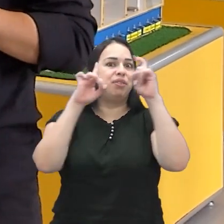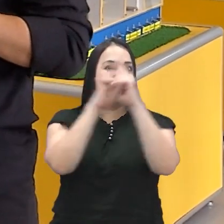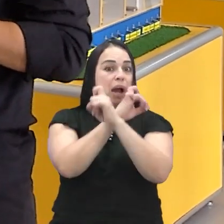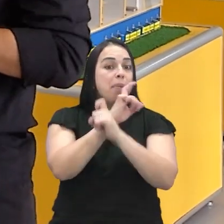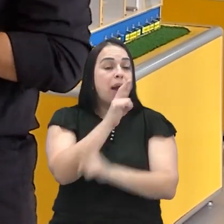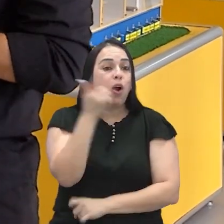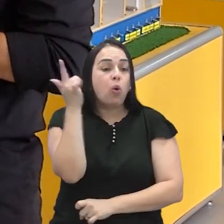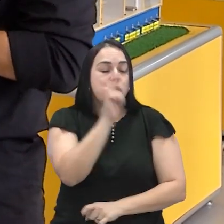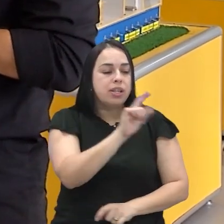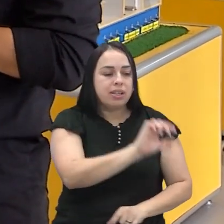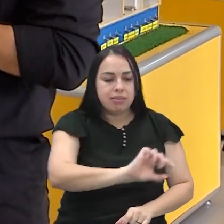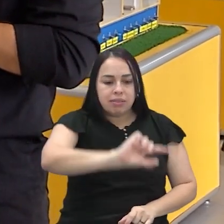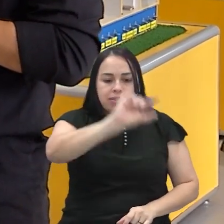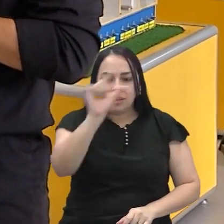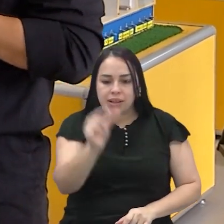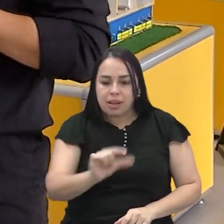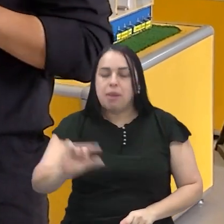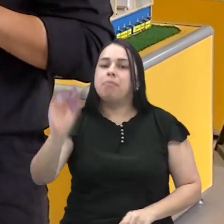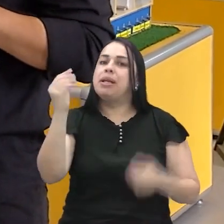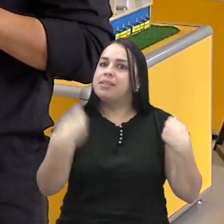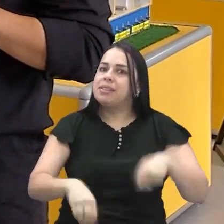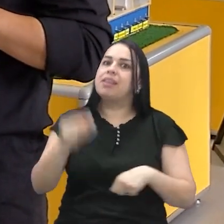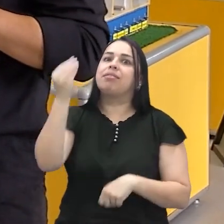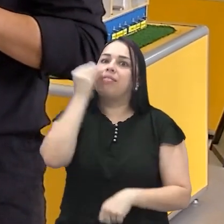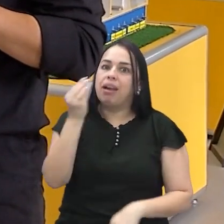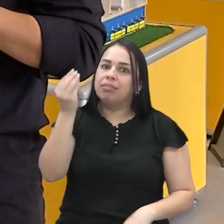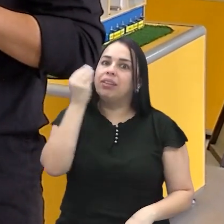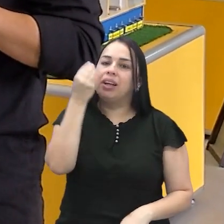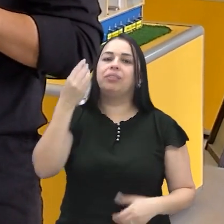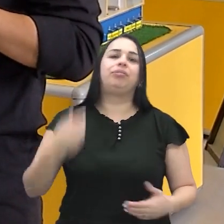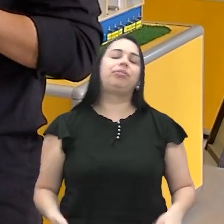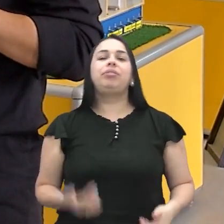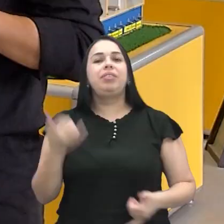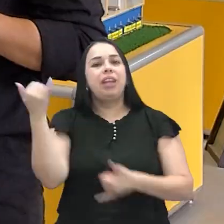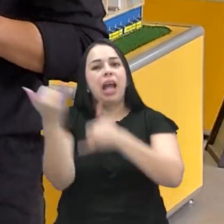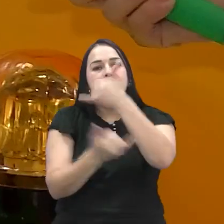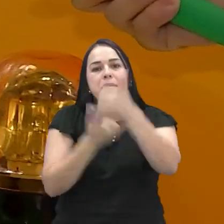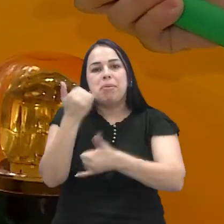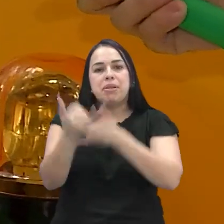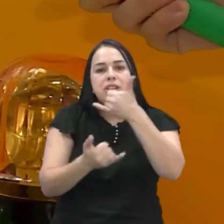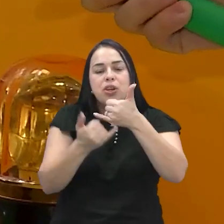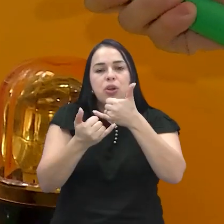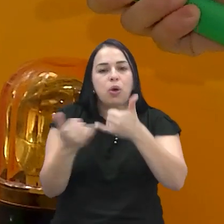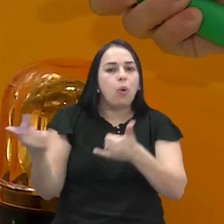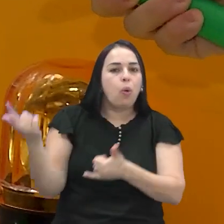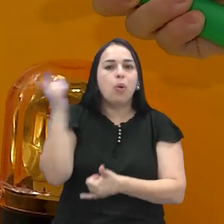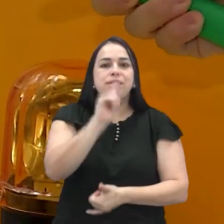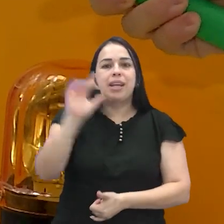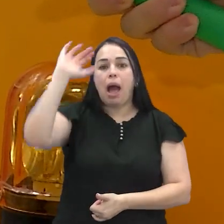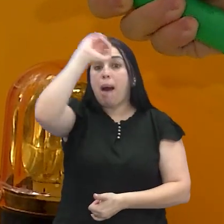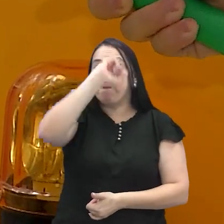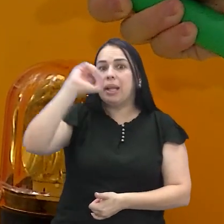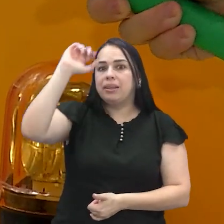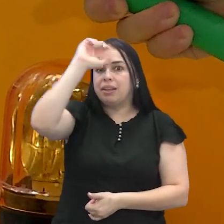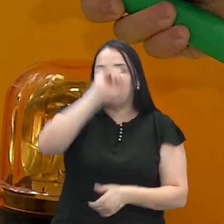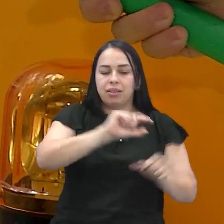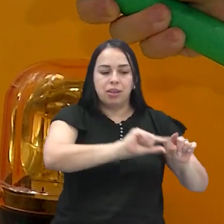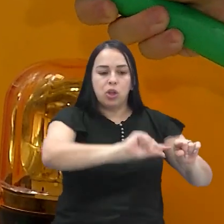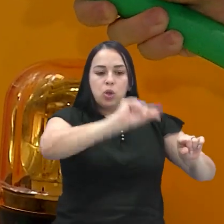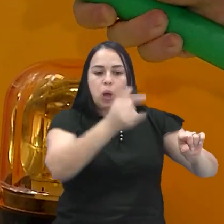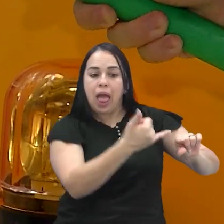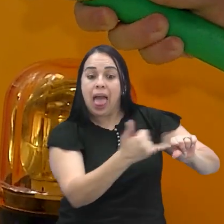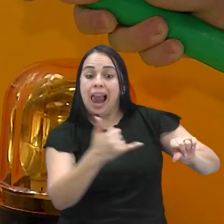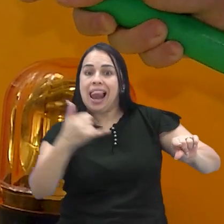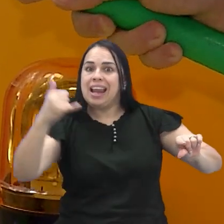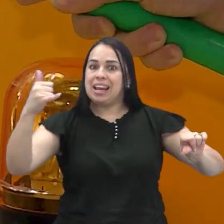É bem difícil, viu, gente? Para conseguir, tem que testar, tem que tentar bastante. A brincadeira permite um aprendizado rápido